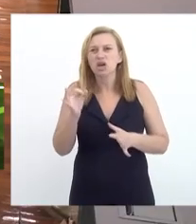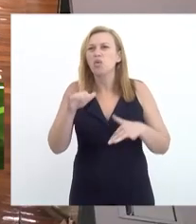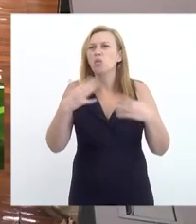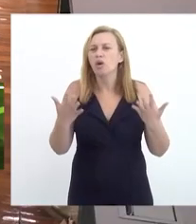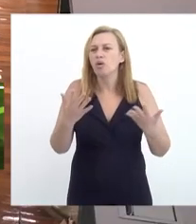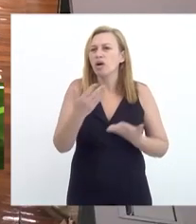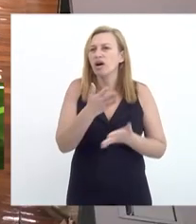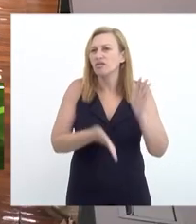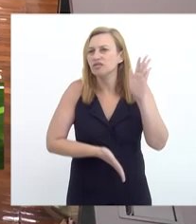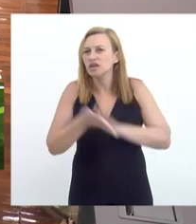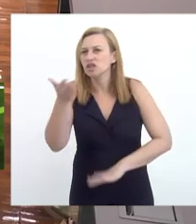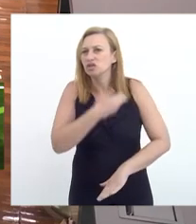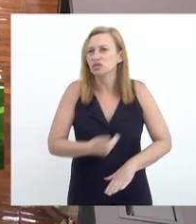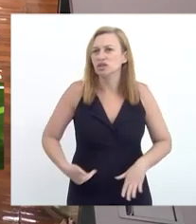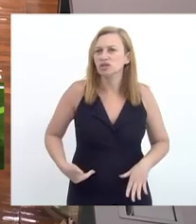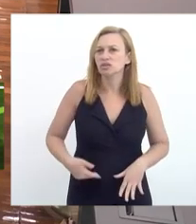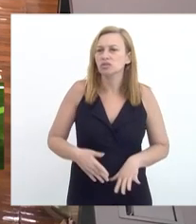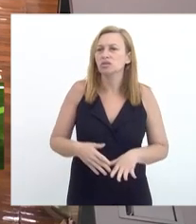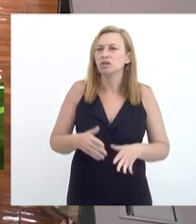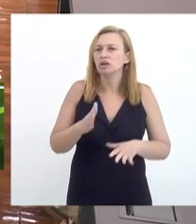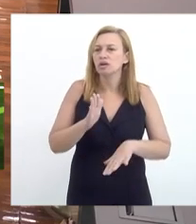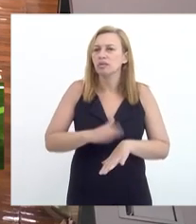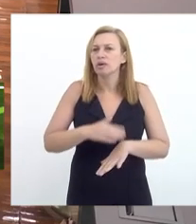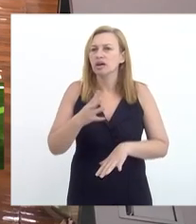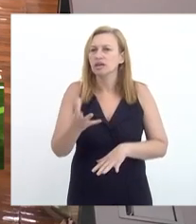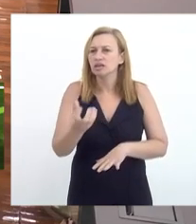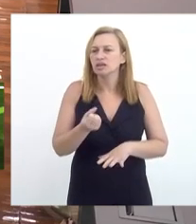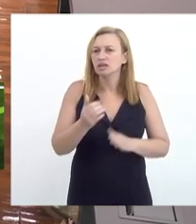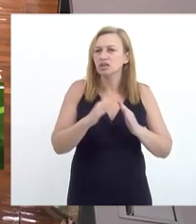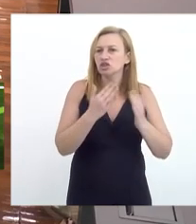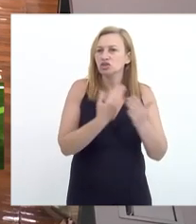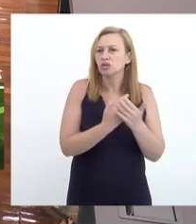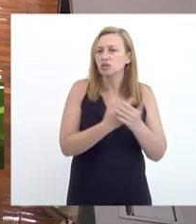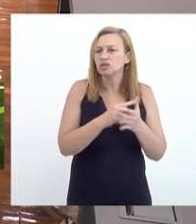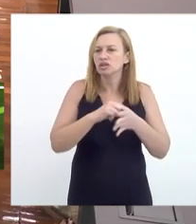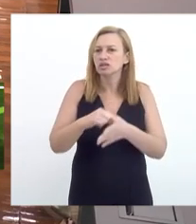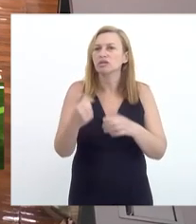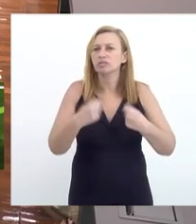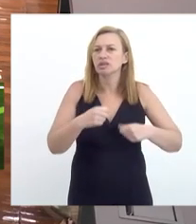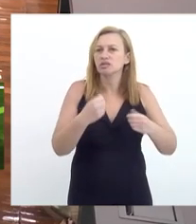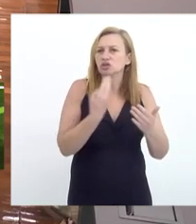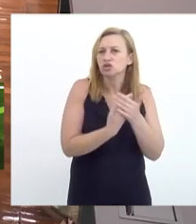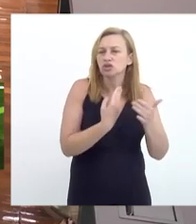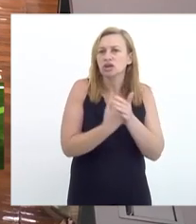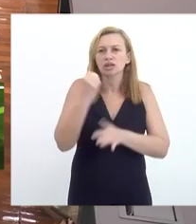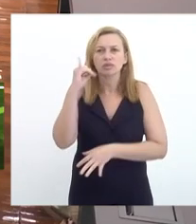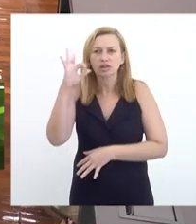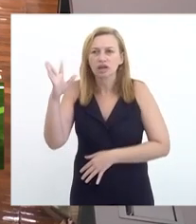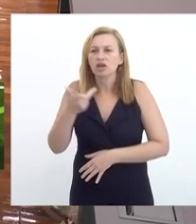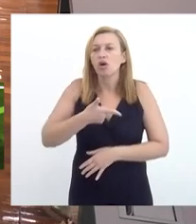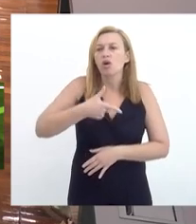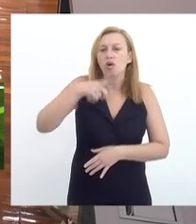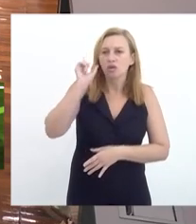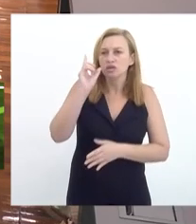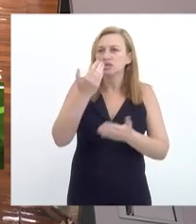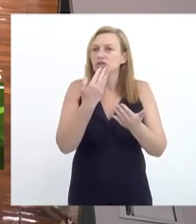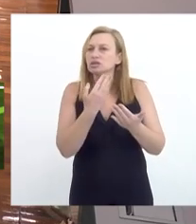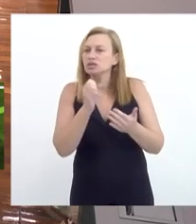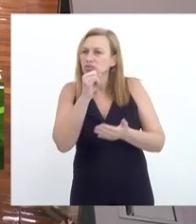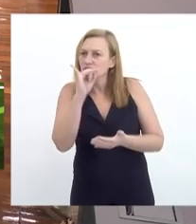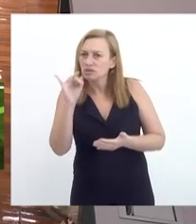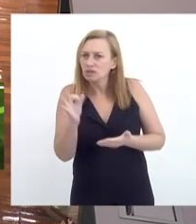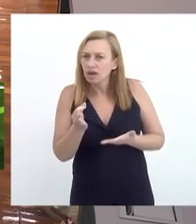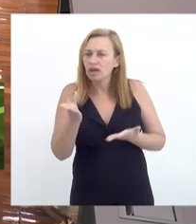apertou ainda mais Um calendário Que já está corrido Esse colégio deles mesmo A gente teve que estudar De madrugada Ontem está madrugada Com a assessoria Trocando